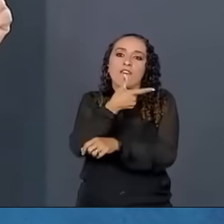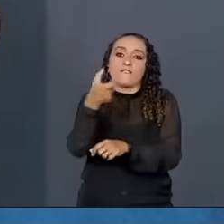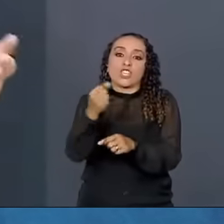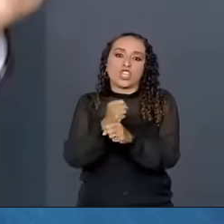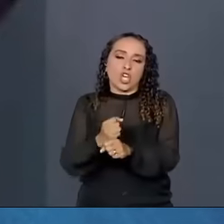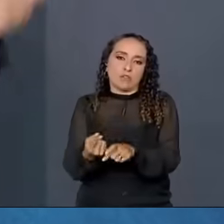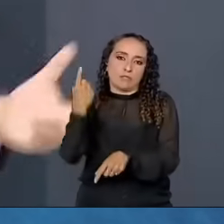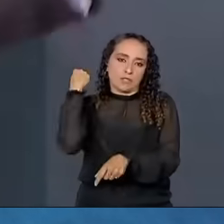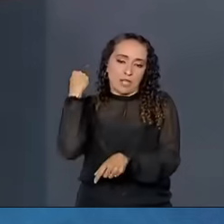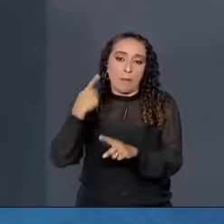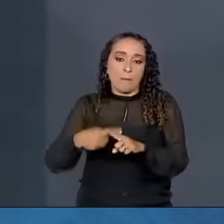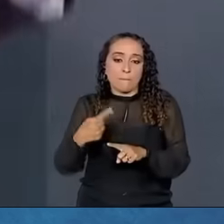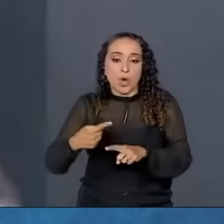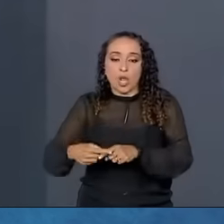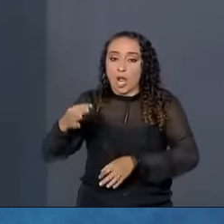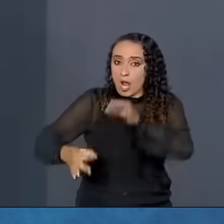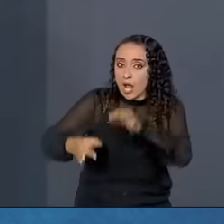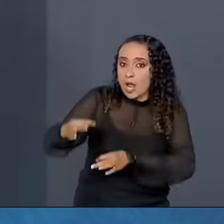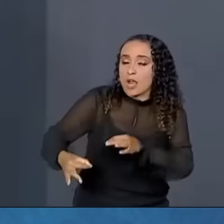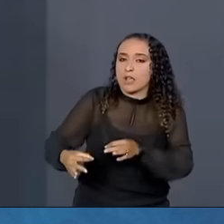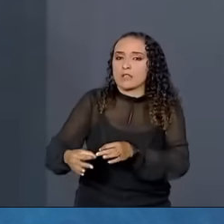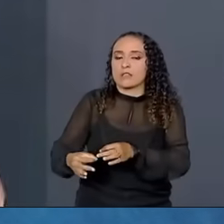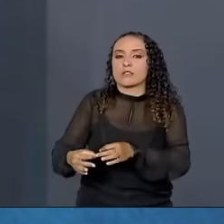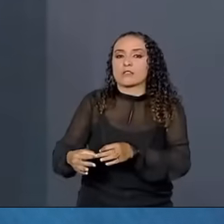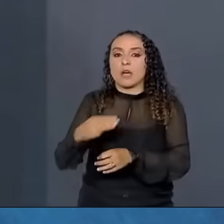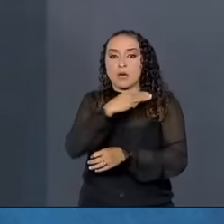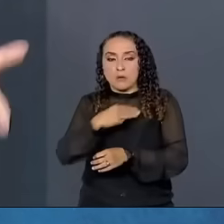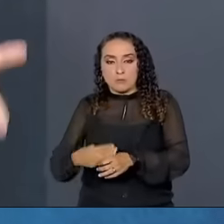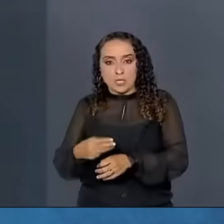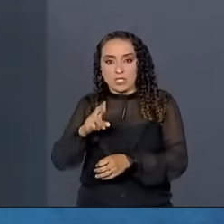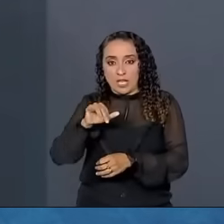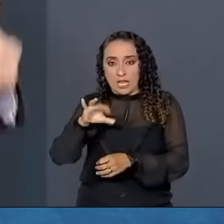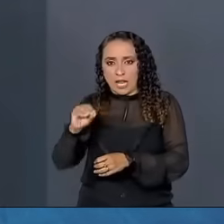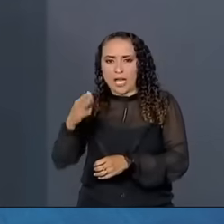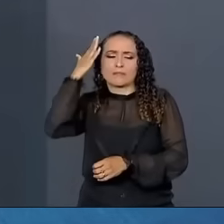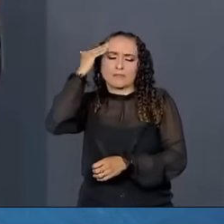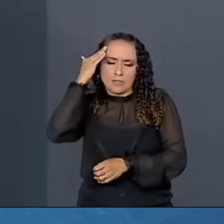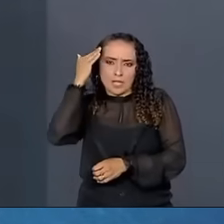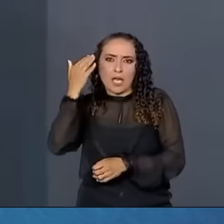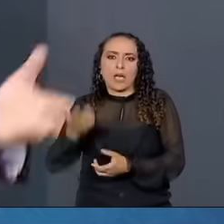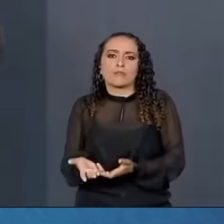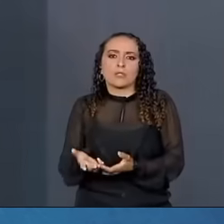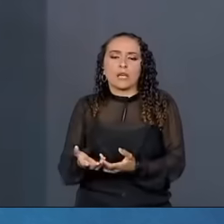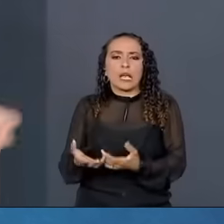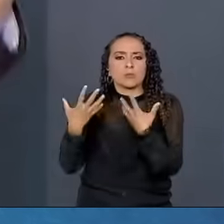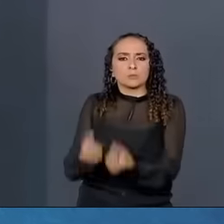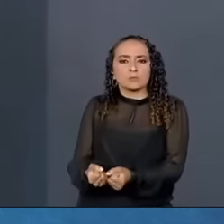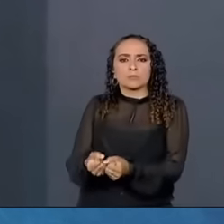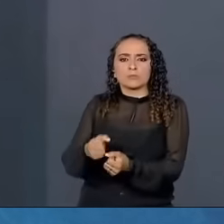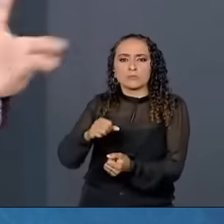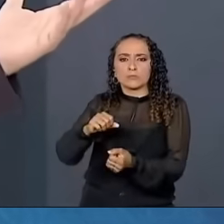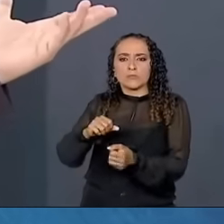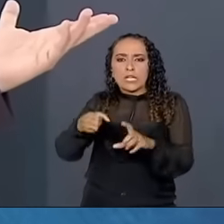atrás. Porque a jurisprudência, o ministro Lewandowski conhece bem, adotou critérios cada vez mais restritivos em